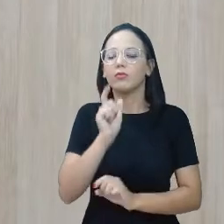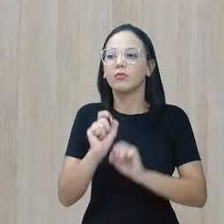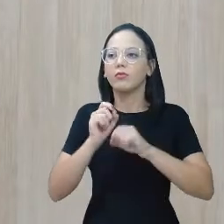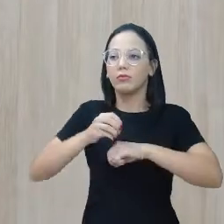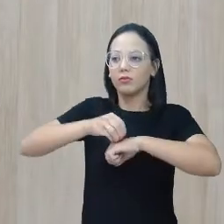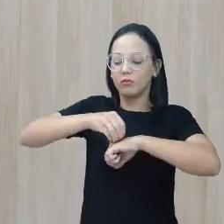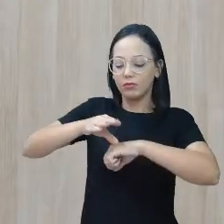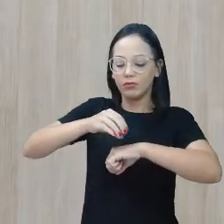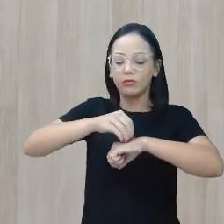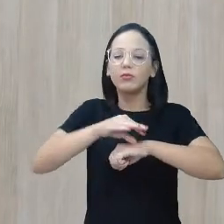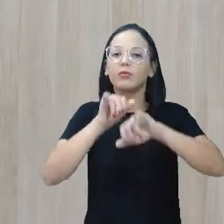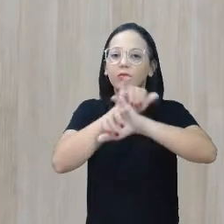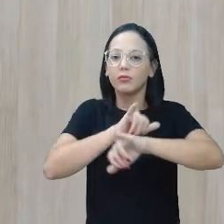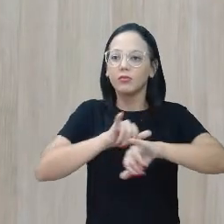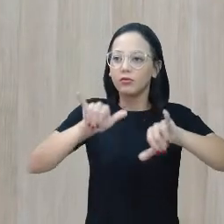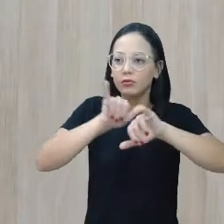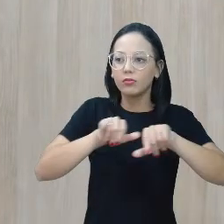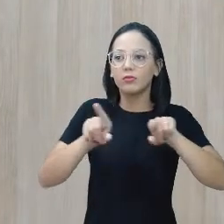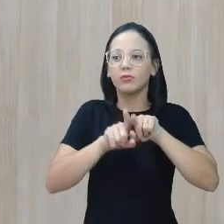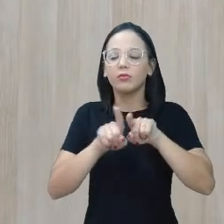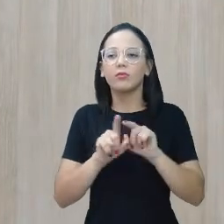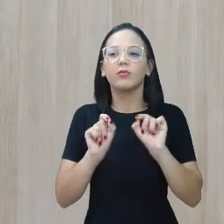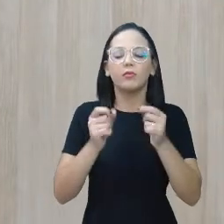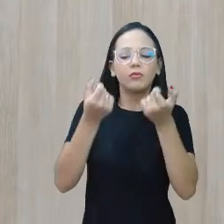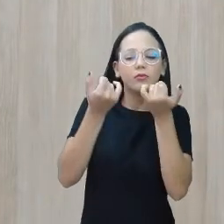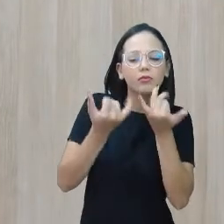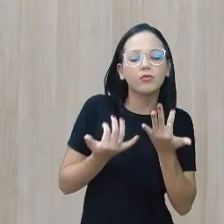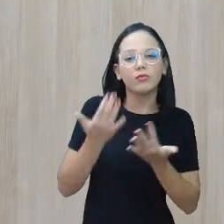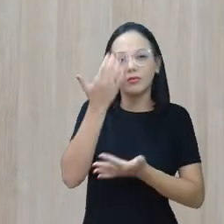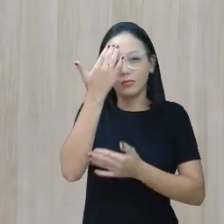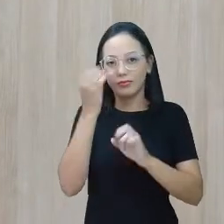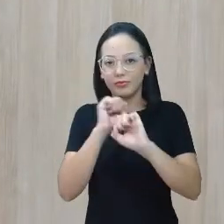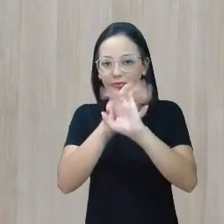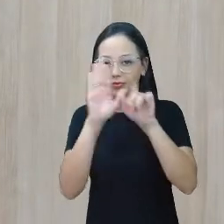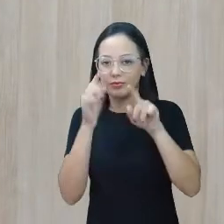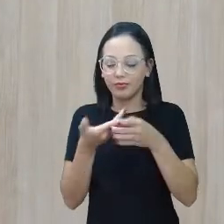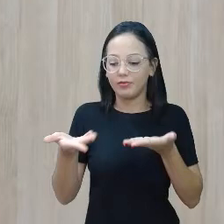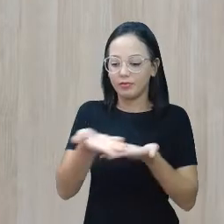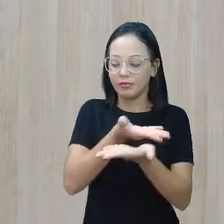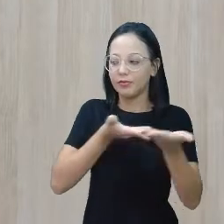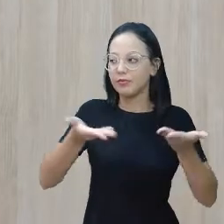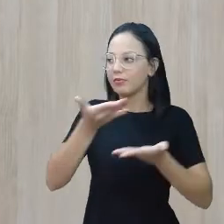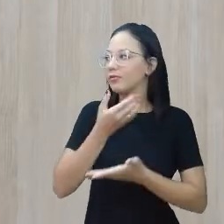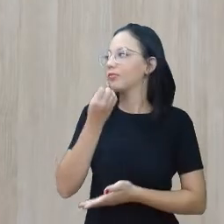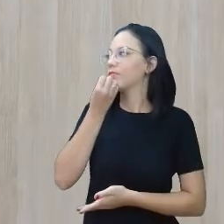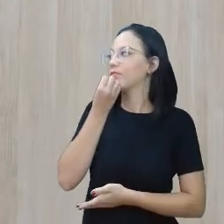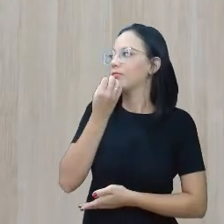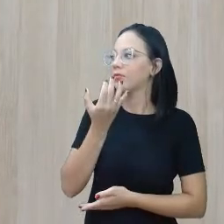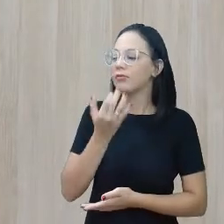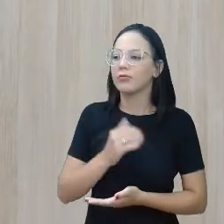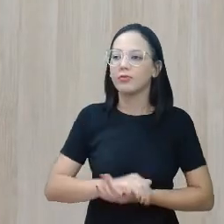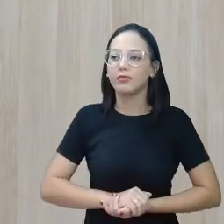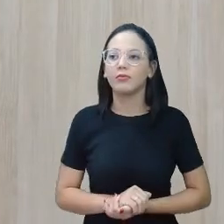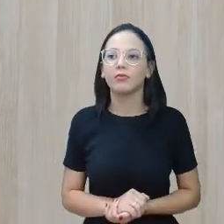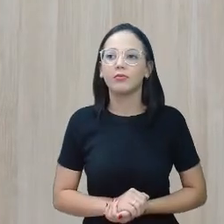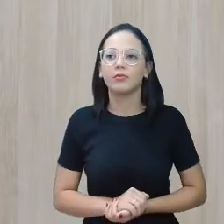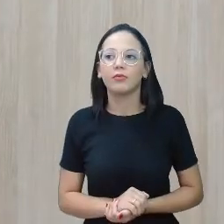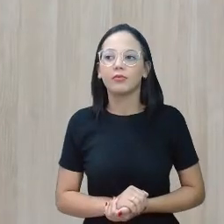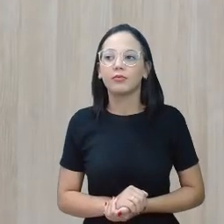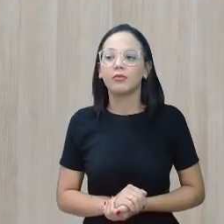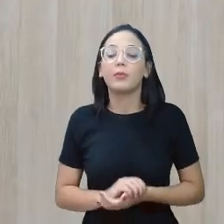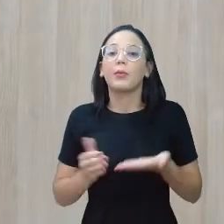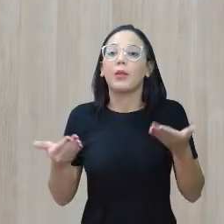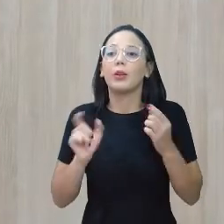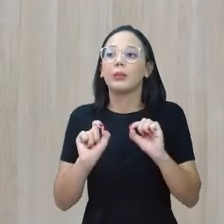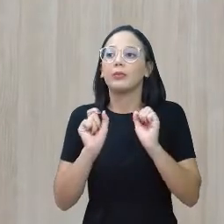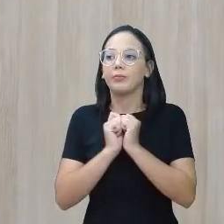essa informação, tirar um pouquinho também das dúvidas, né? É massa essa interação quando acontece entre a gente, tá bom? Olha só.